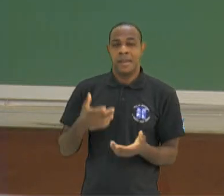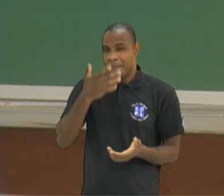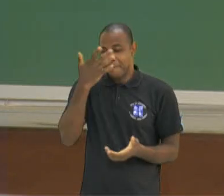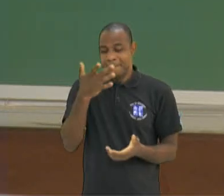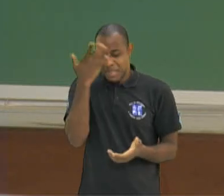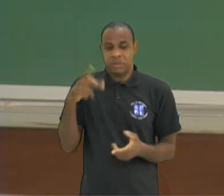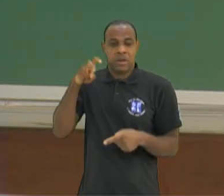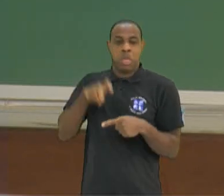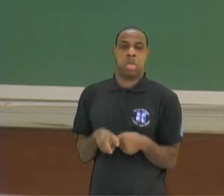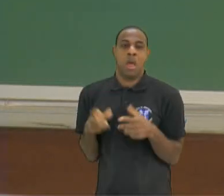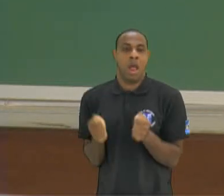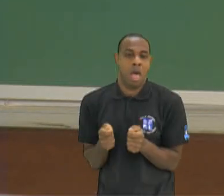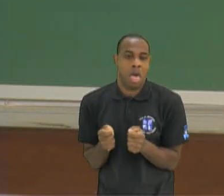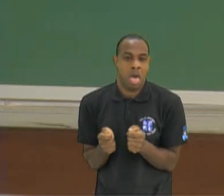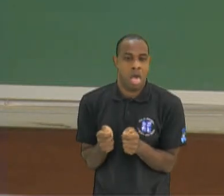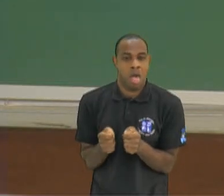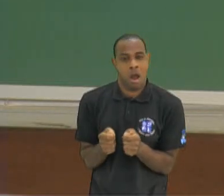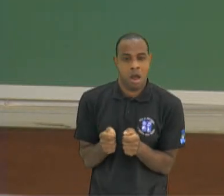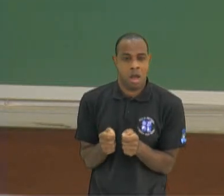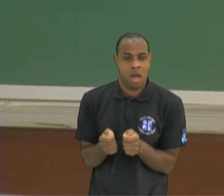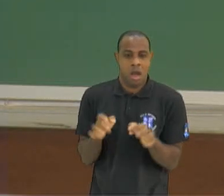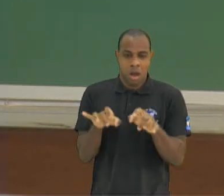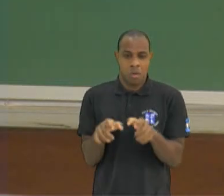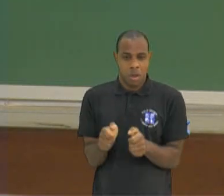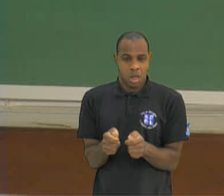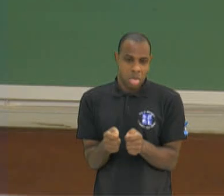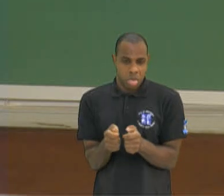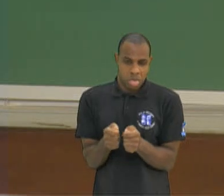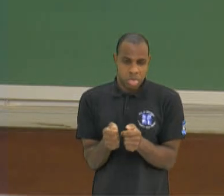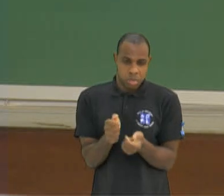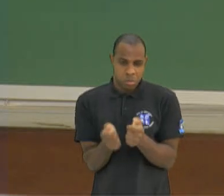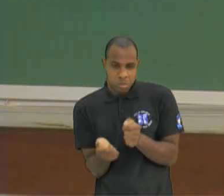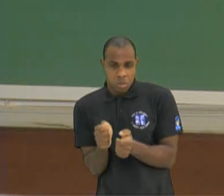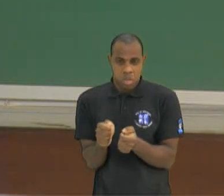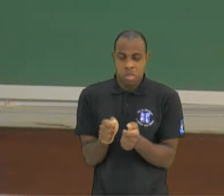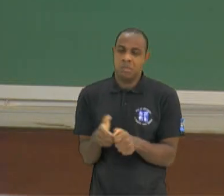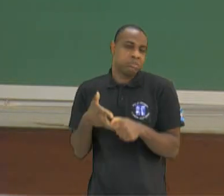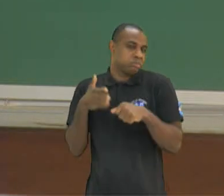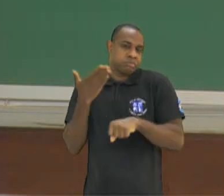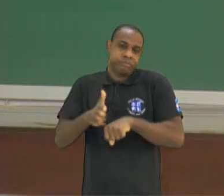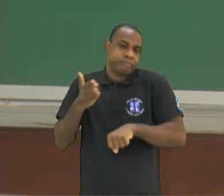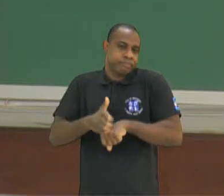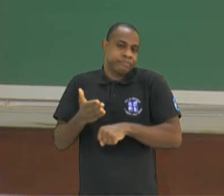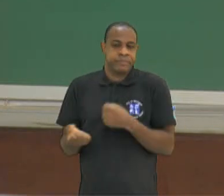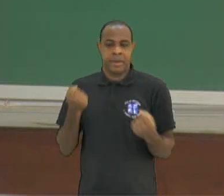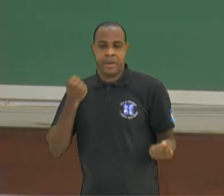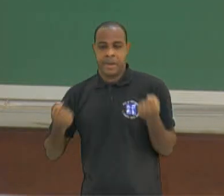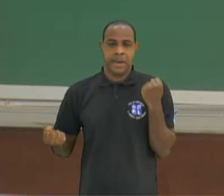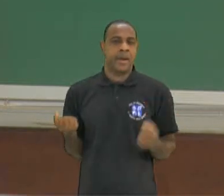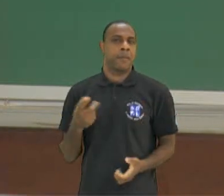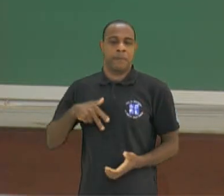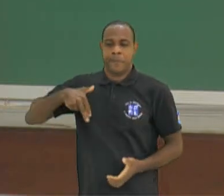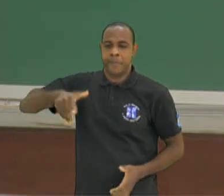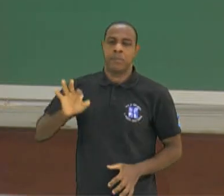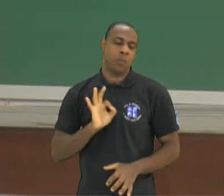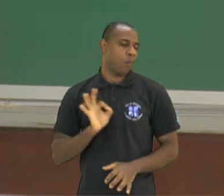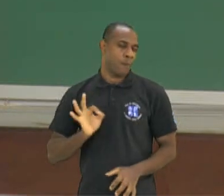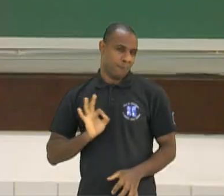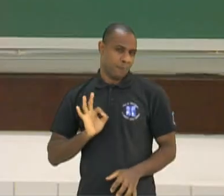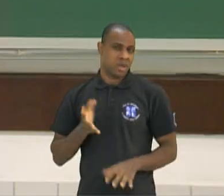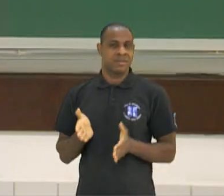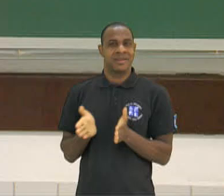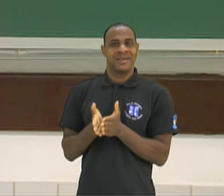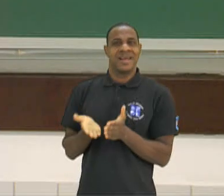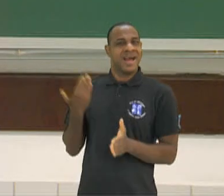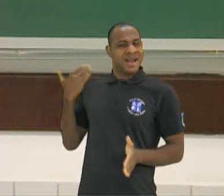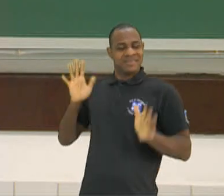muito tempo sentados à frente do computador, enquanto jogam videogames, não praticam exercício. E como nós vimos em aulas anteriores,